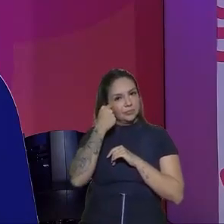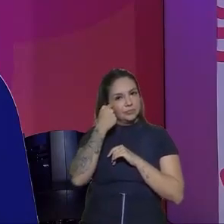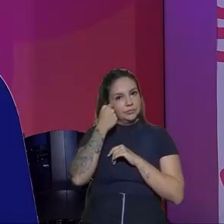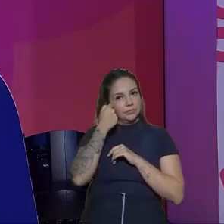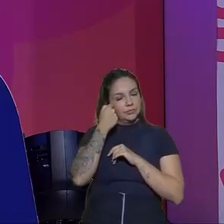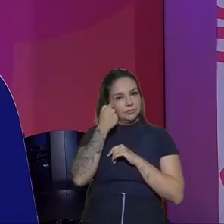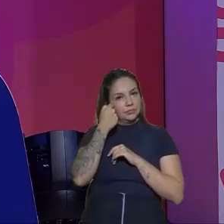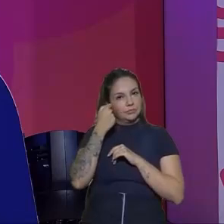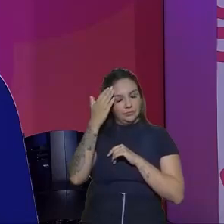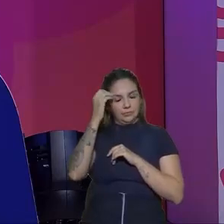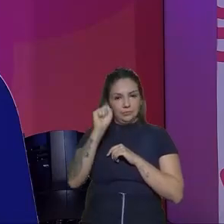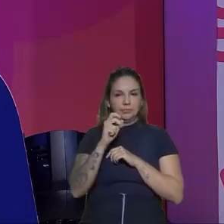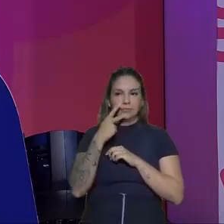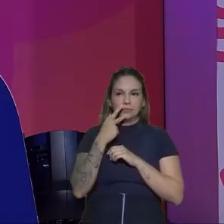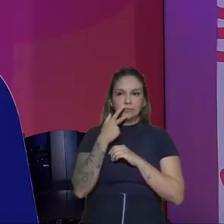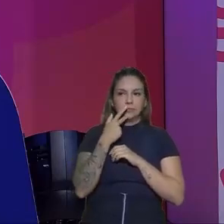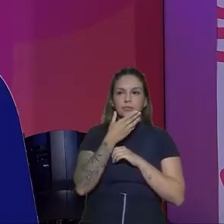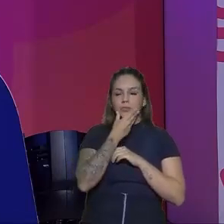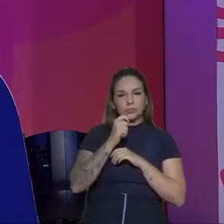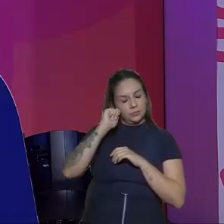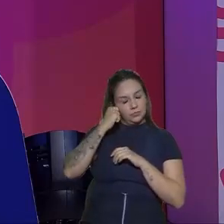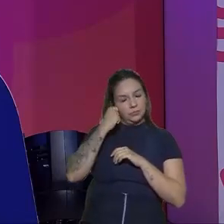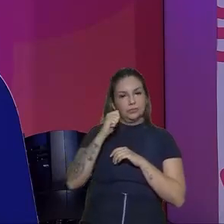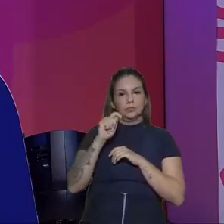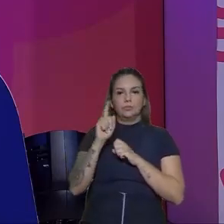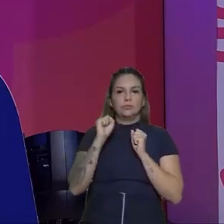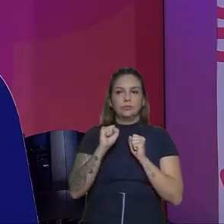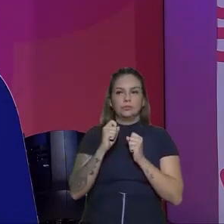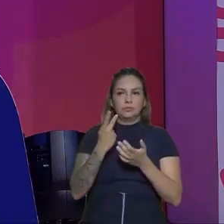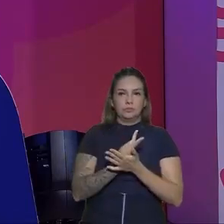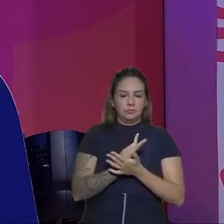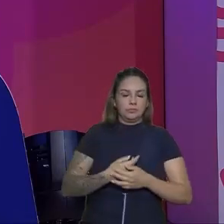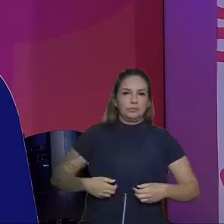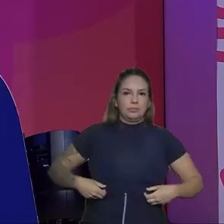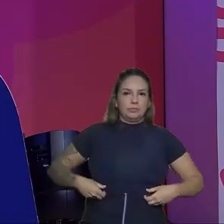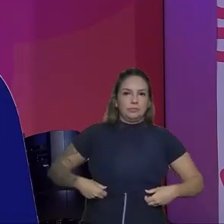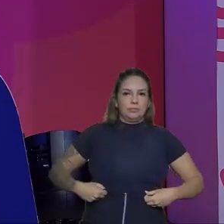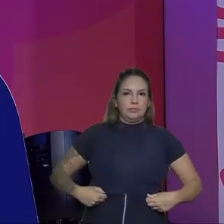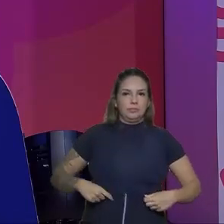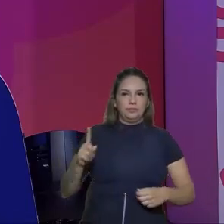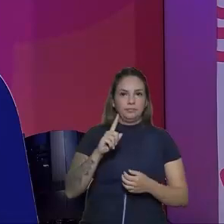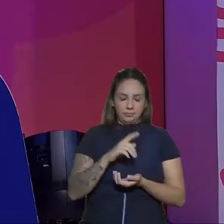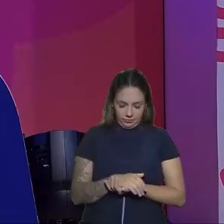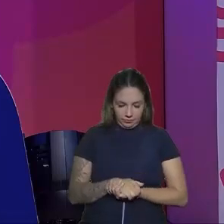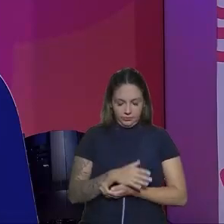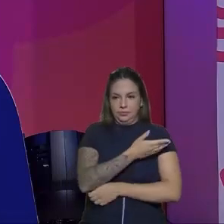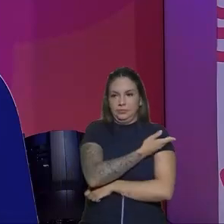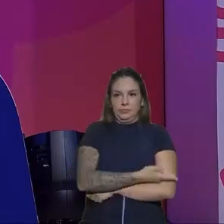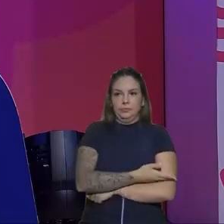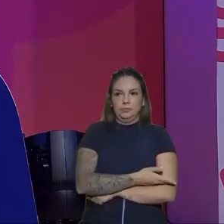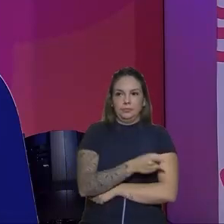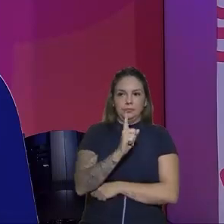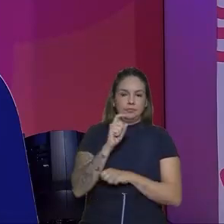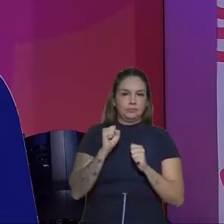coisa que quem é do Sul sabe do que eu estou falando, né? Aquela coisa do homem negro gaúcho que não pode errar, né? Você não baixa a cabeça para branco,